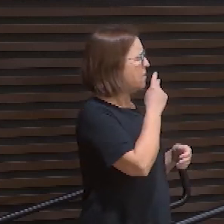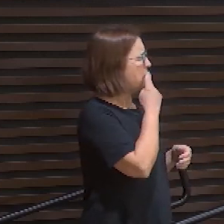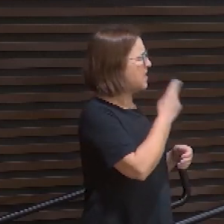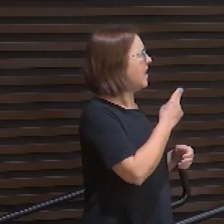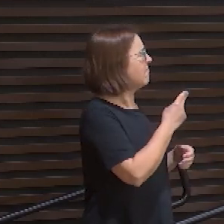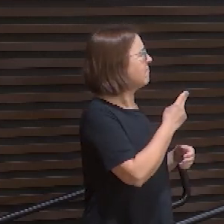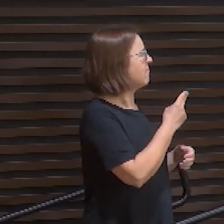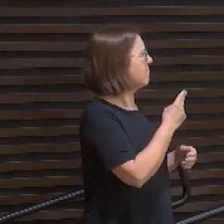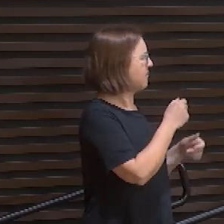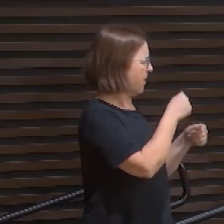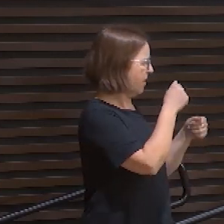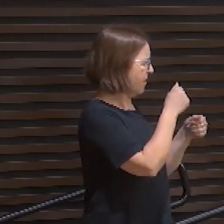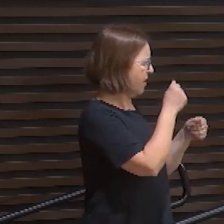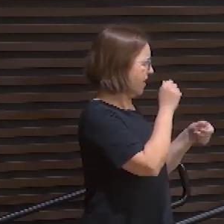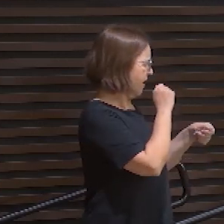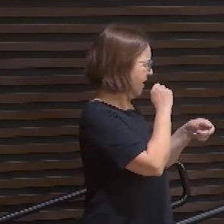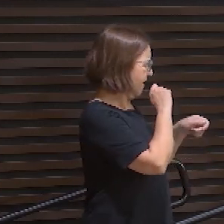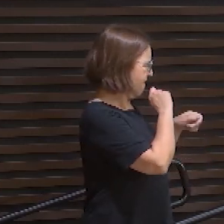acende.